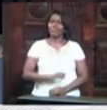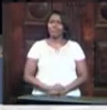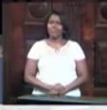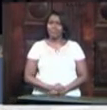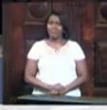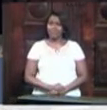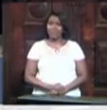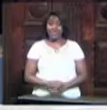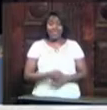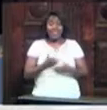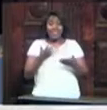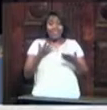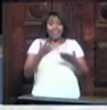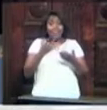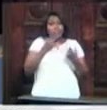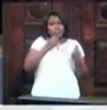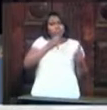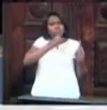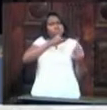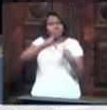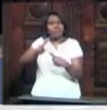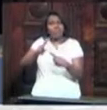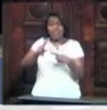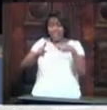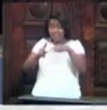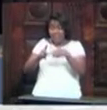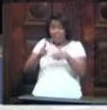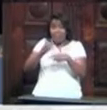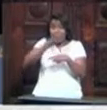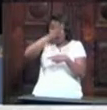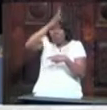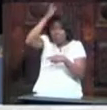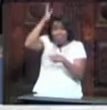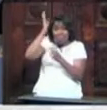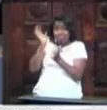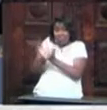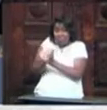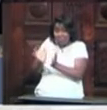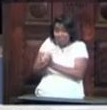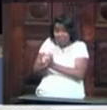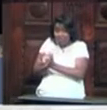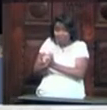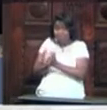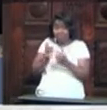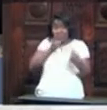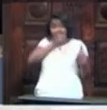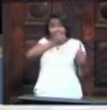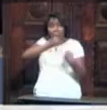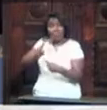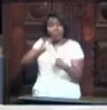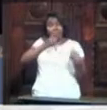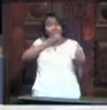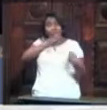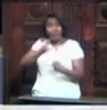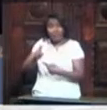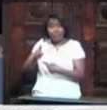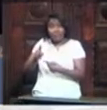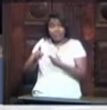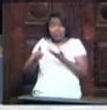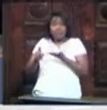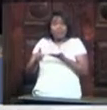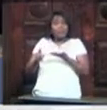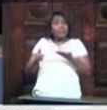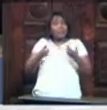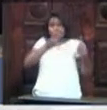A agressão, porque os bombeiros militares do quadro de enfermagem estão sofrendo